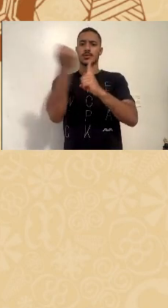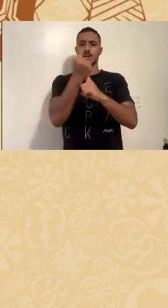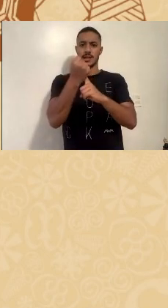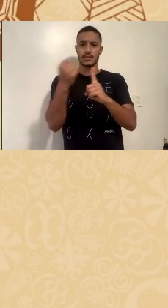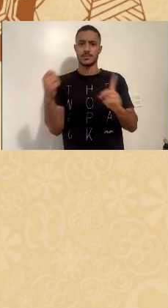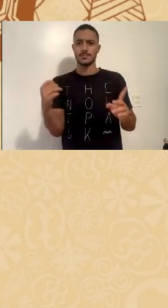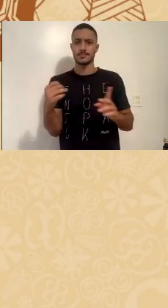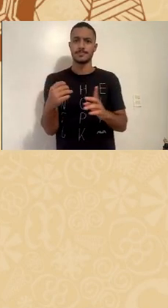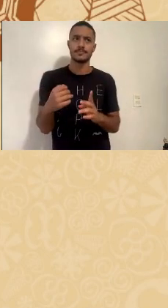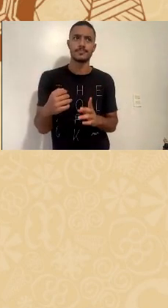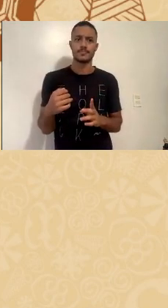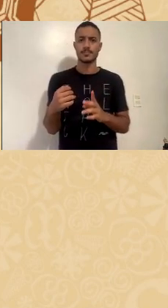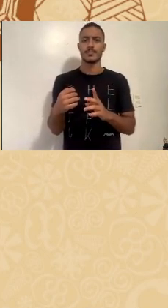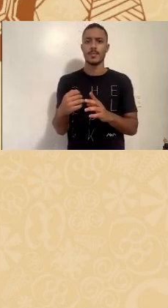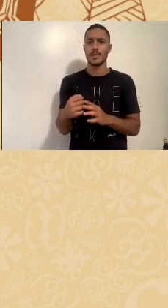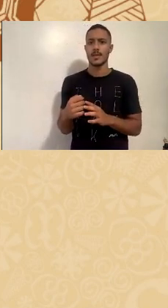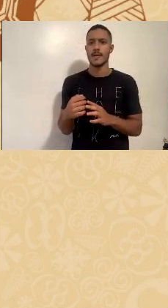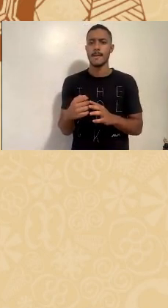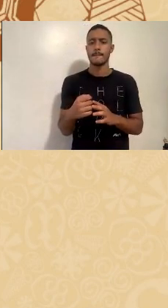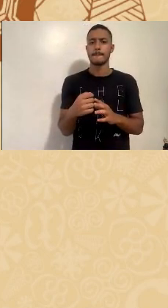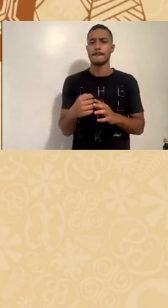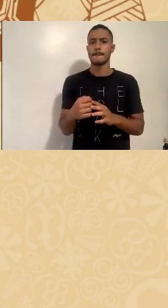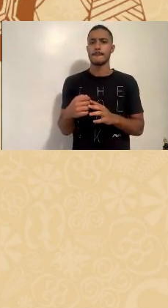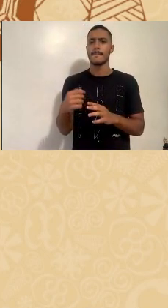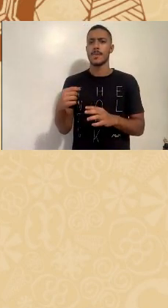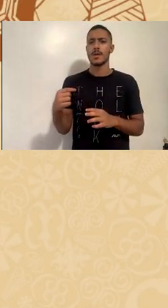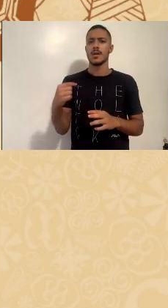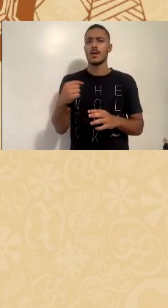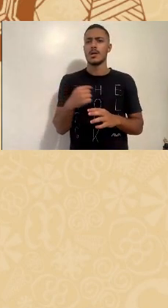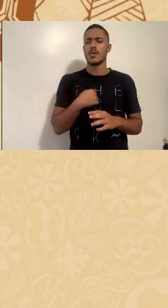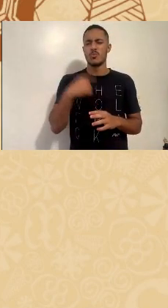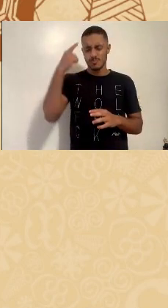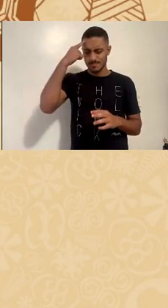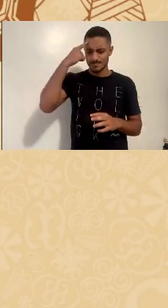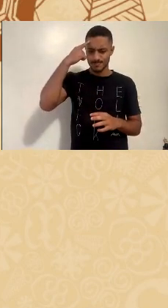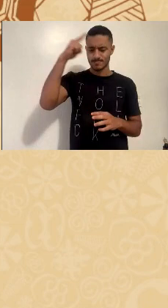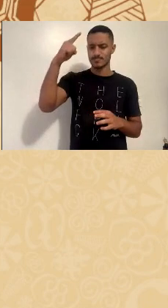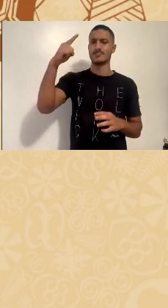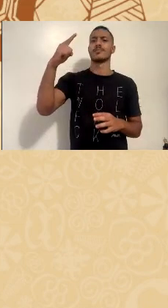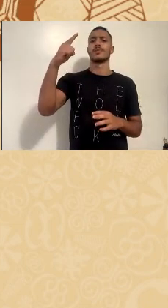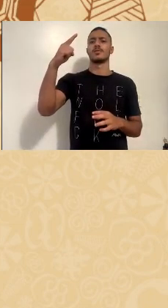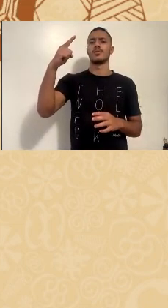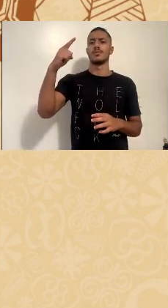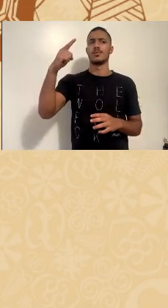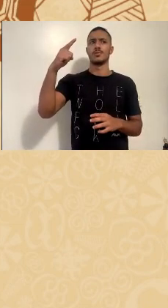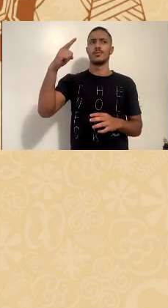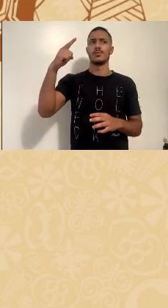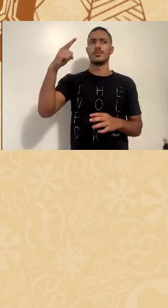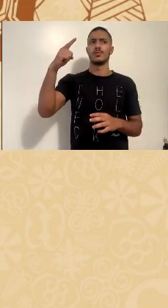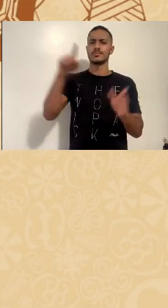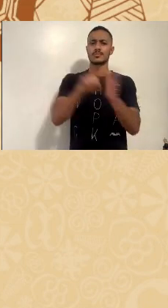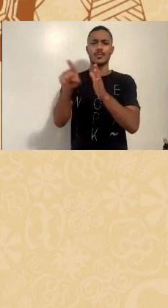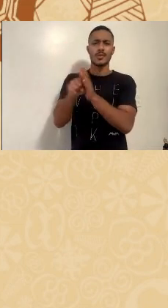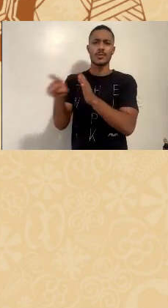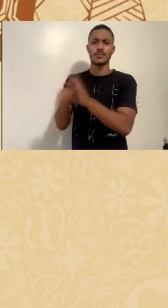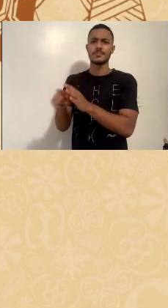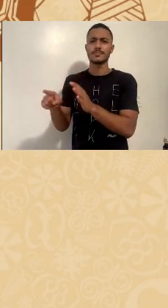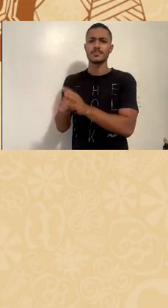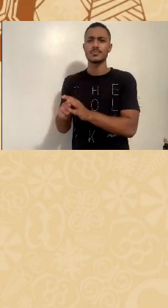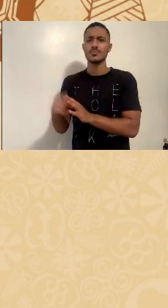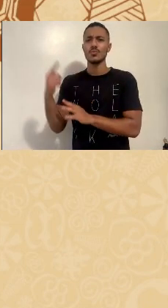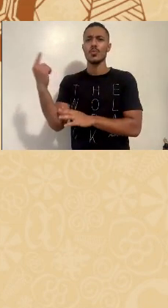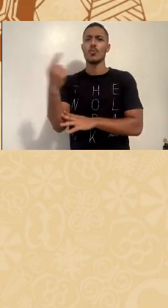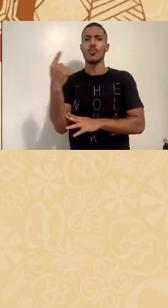a minha graduação, eu me interpelo com essas reflexões, né, pelo único colega negro que eu tive